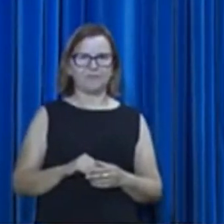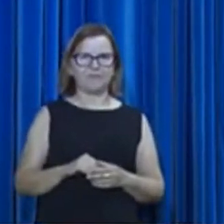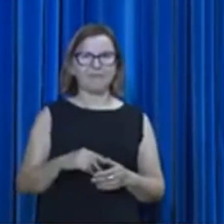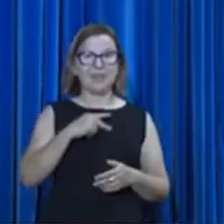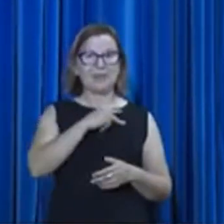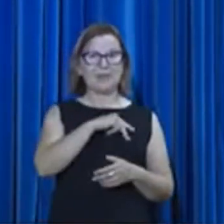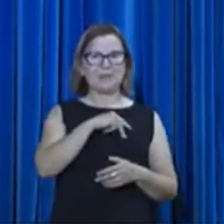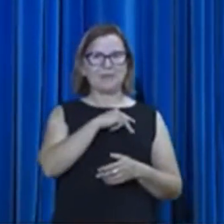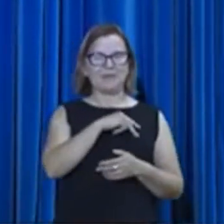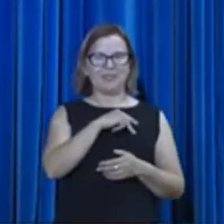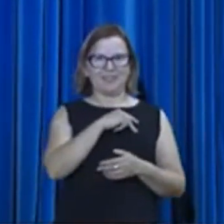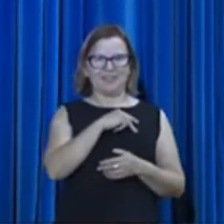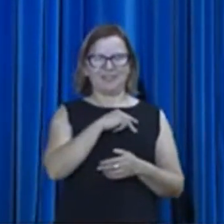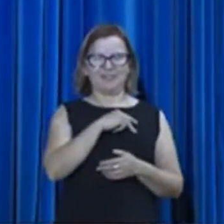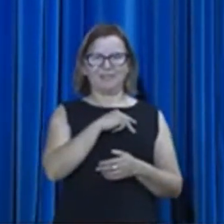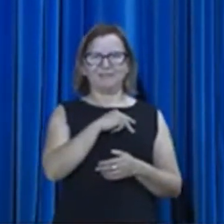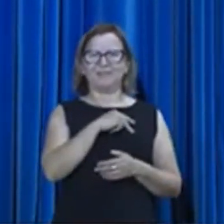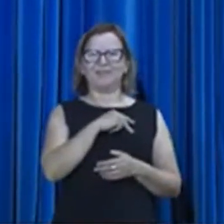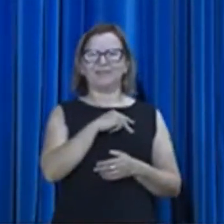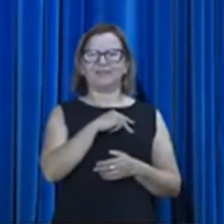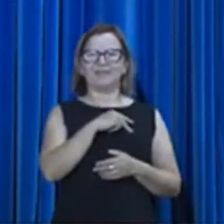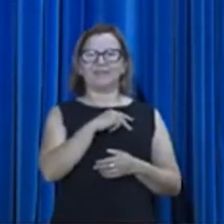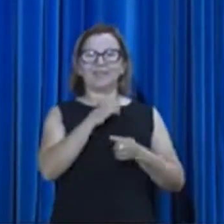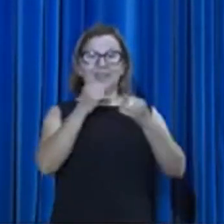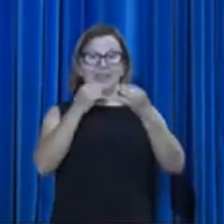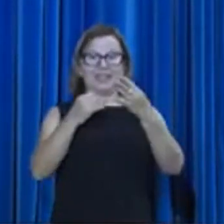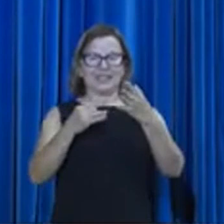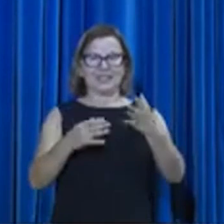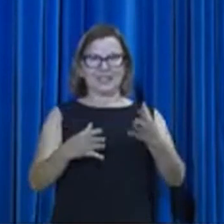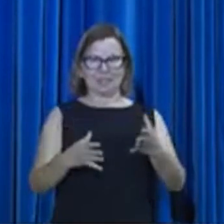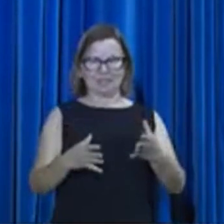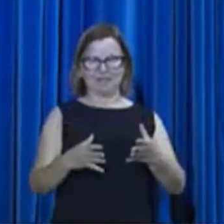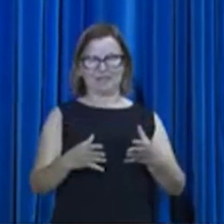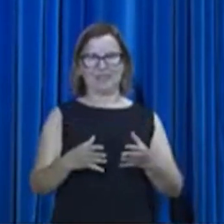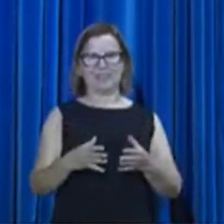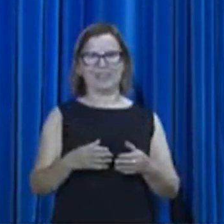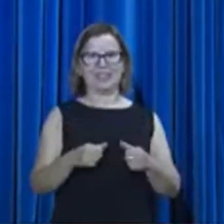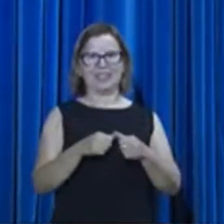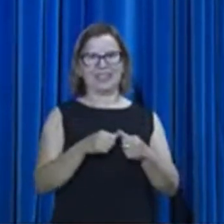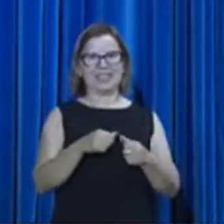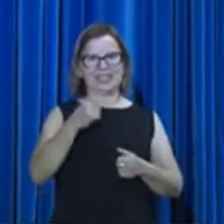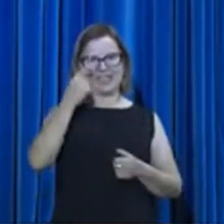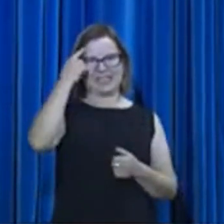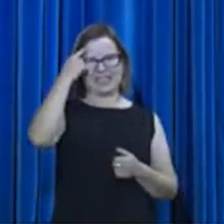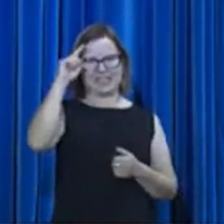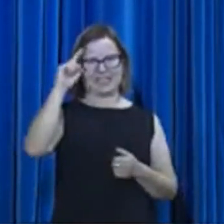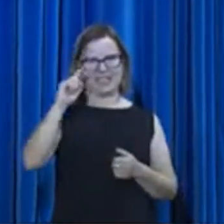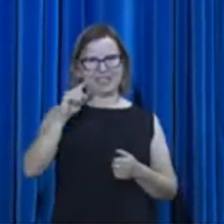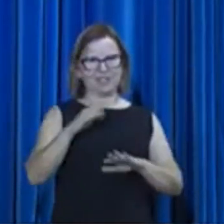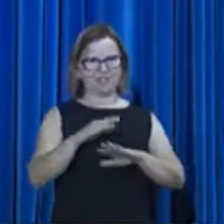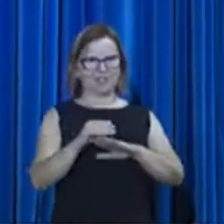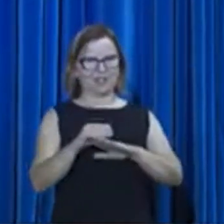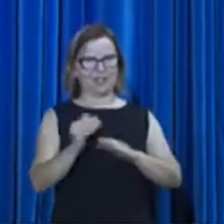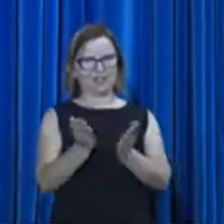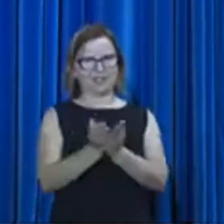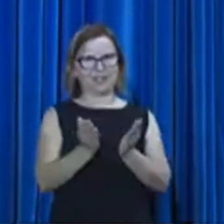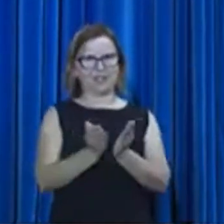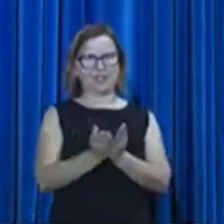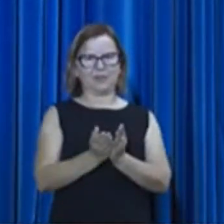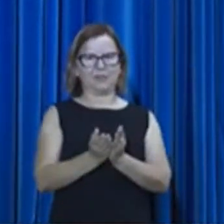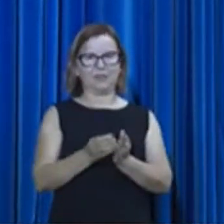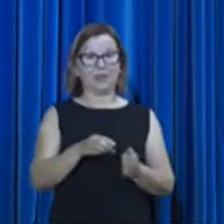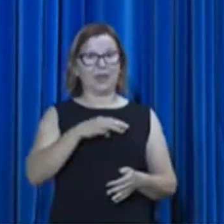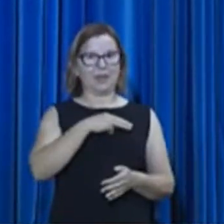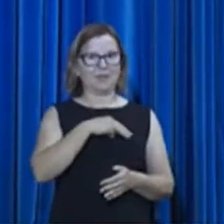Paulo aplica essa ideia ao comissionamento dos cristãos. A missão e o contentamento dos filhos